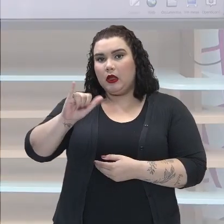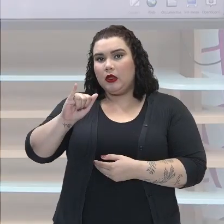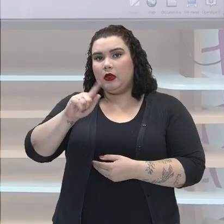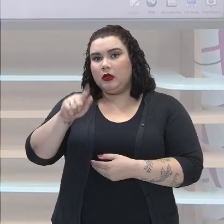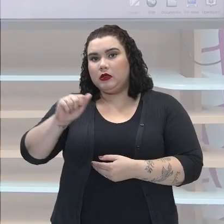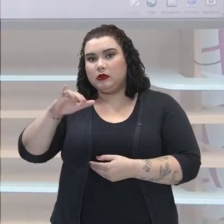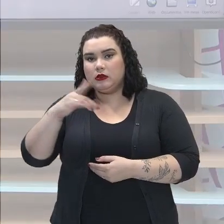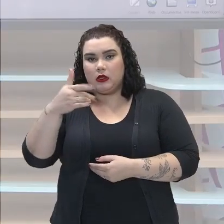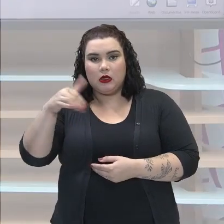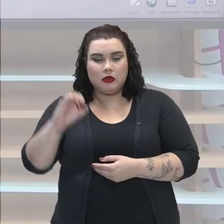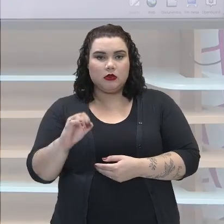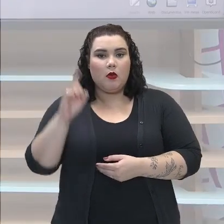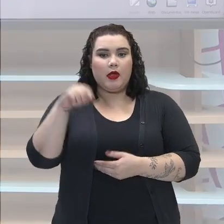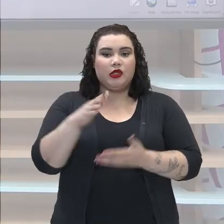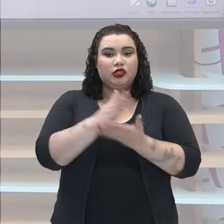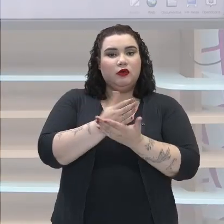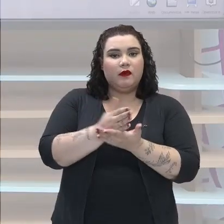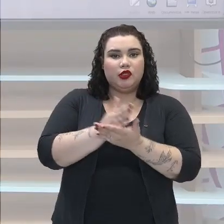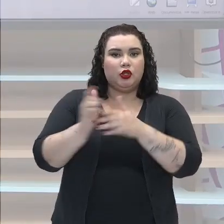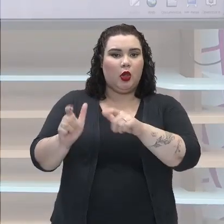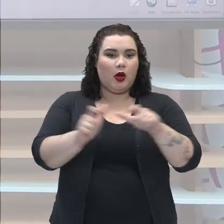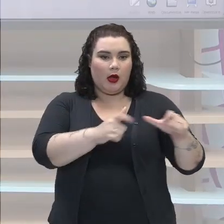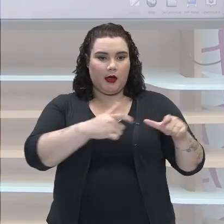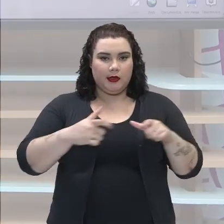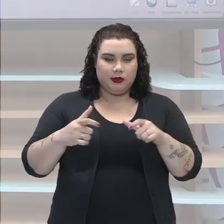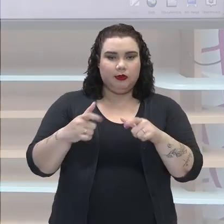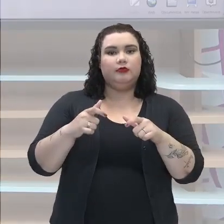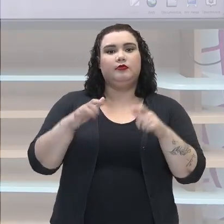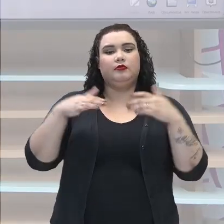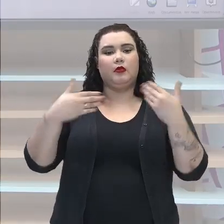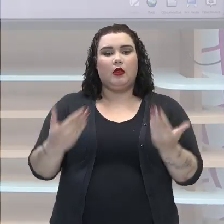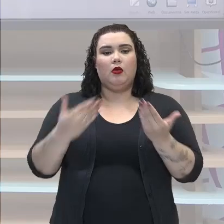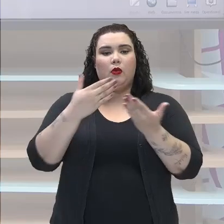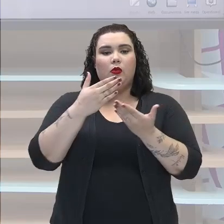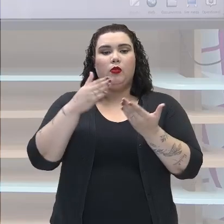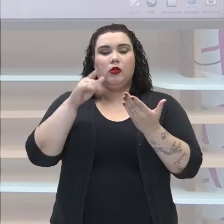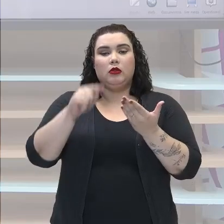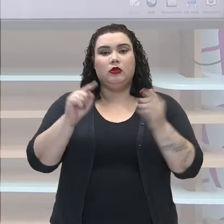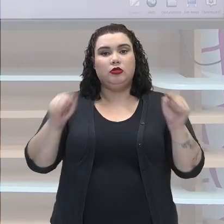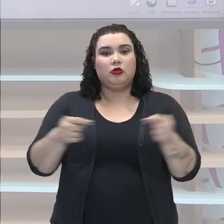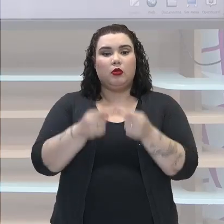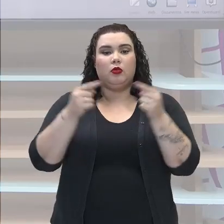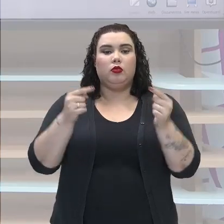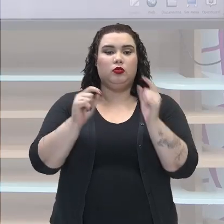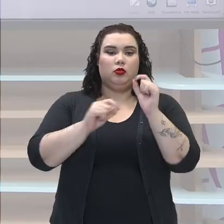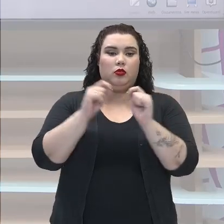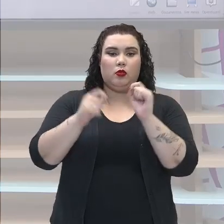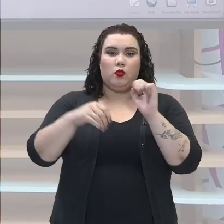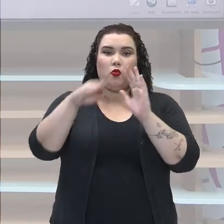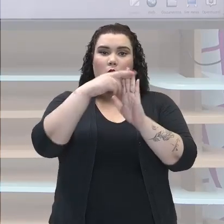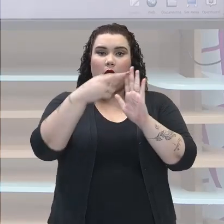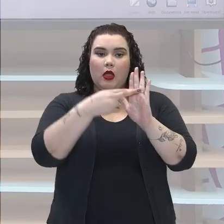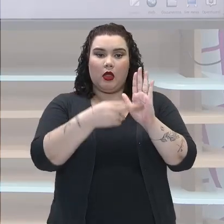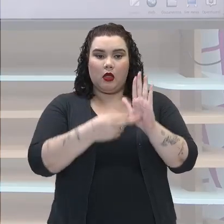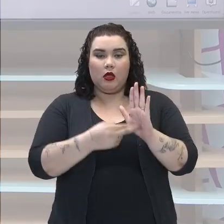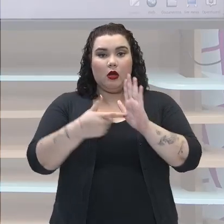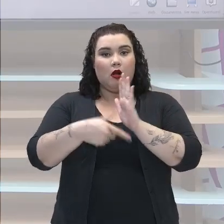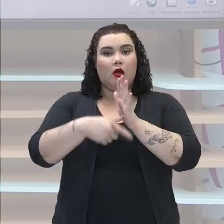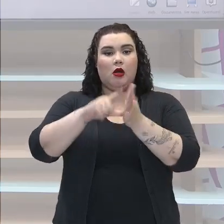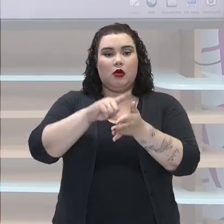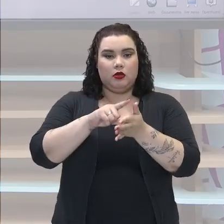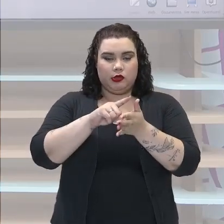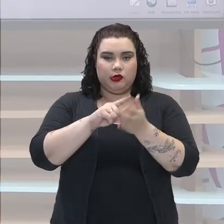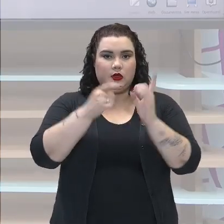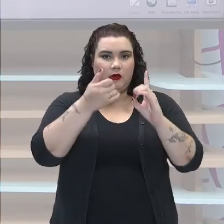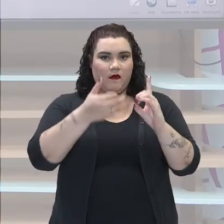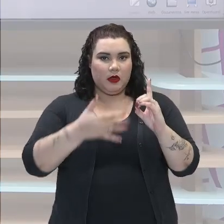determinado território, por assim dizer, certo? E você divide esse território de acordo com critérios que são estabelecidos previamente, antes